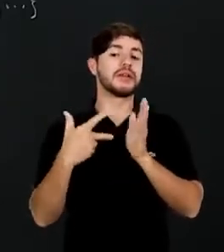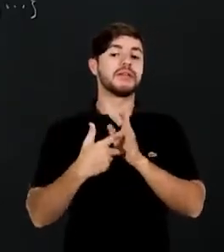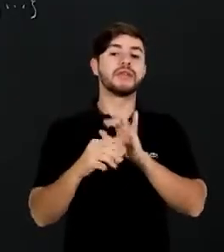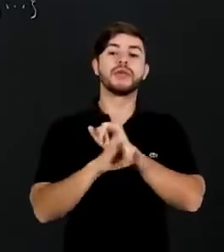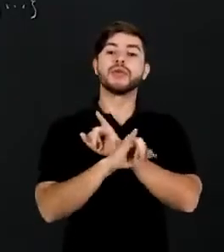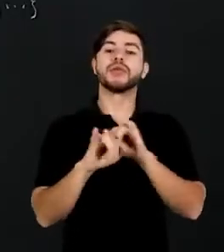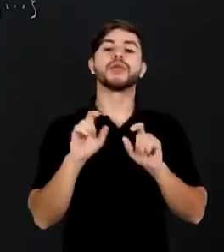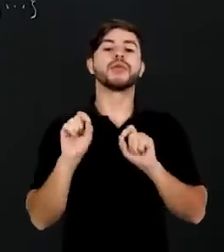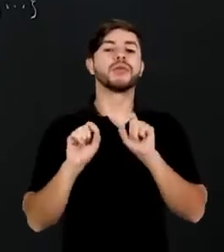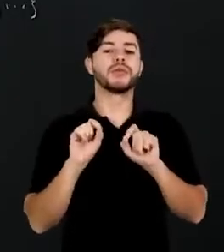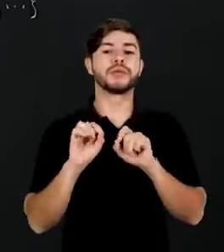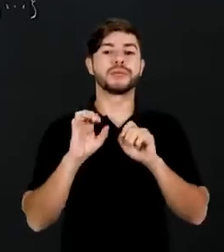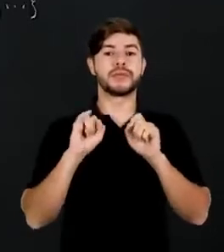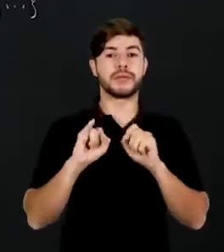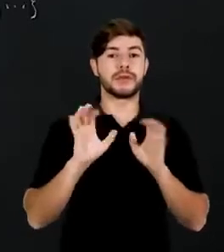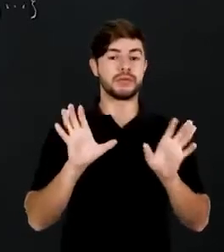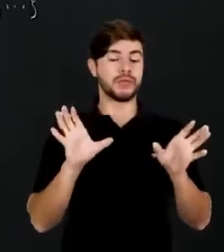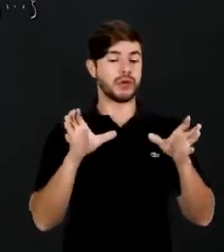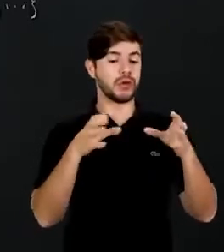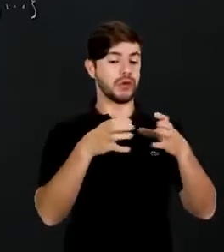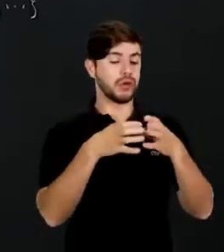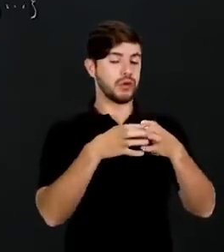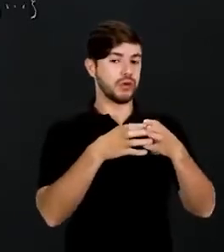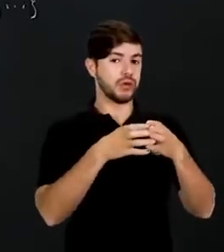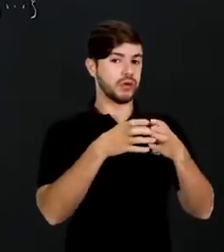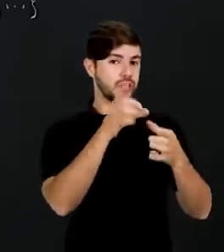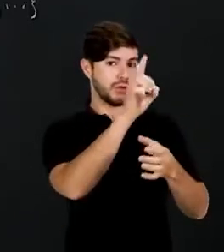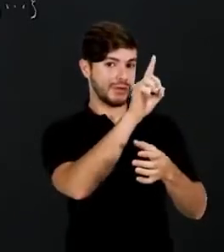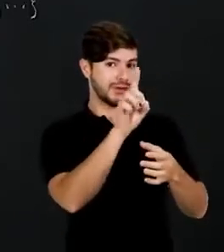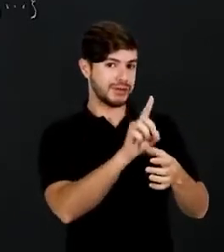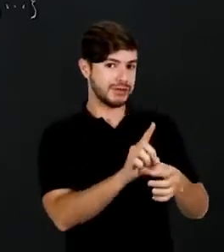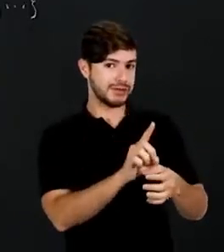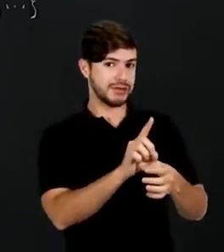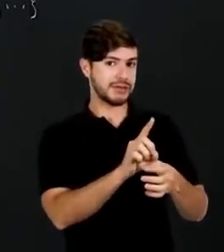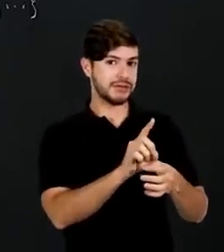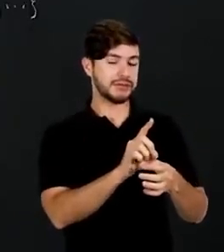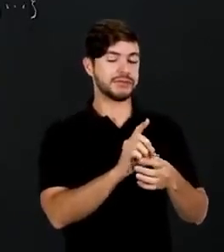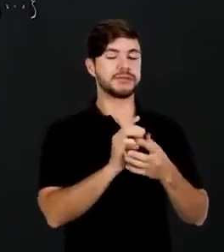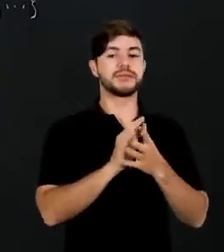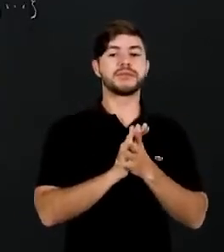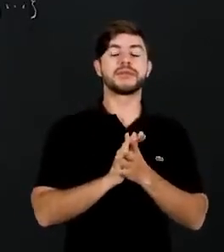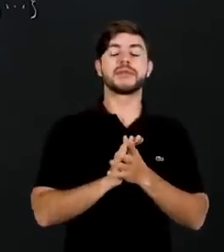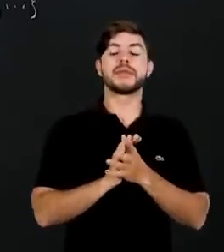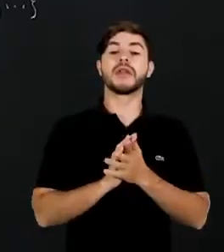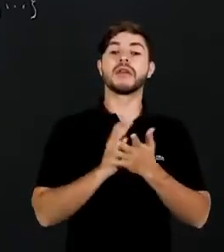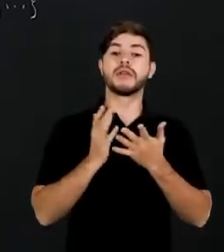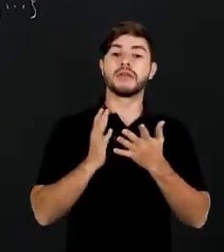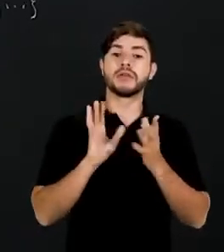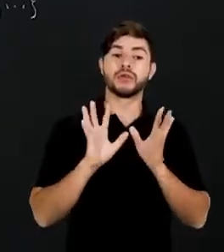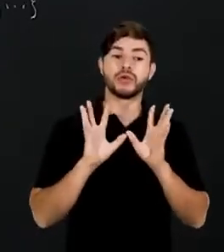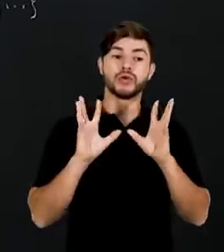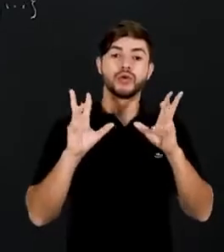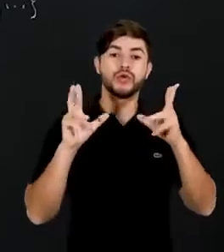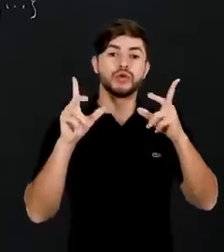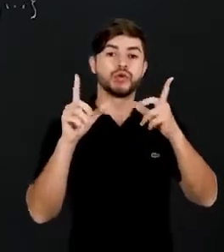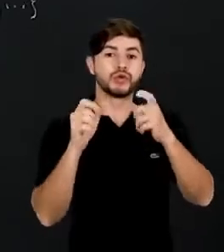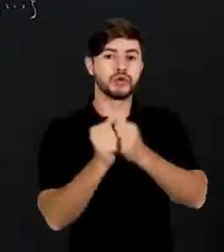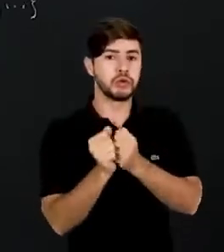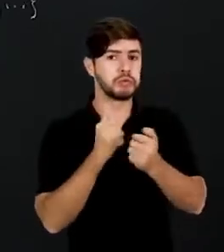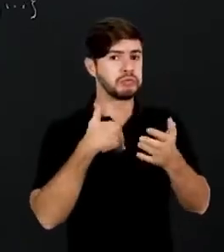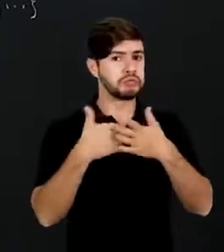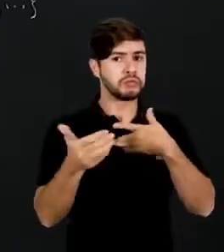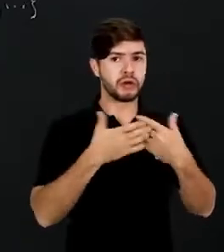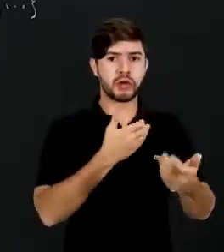seguinte, pessoal, que esse conjunto Z dos números inteiros, tá? Ele envolve todos e quaisquer